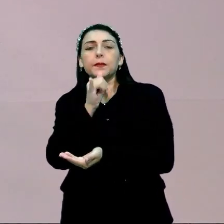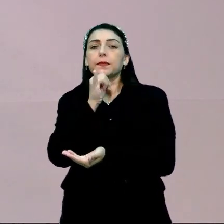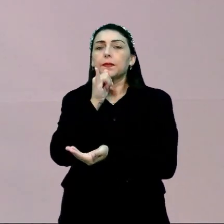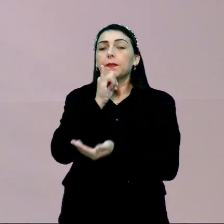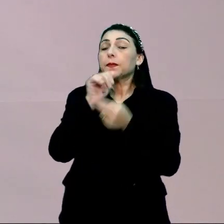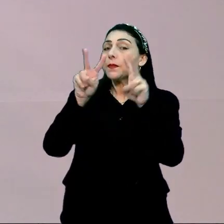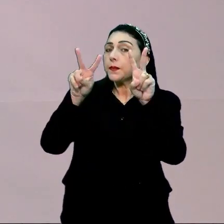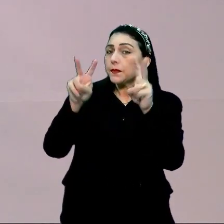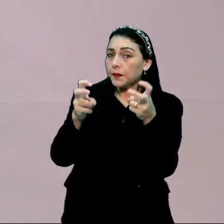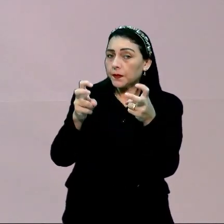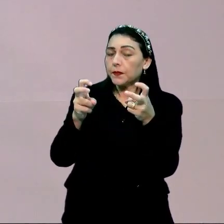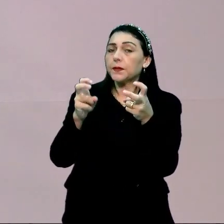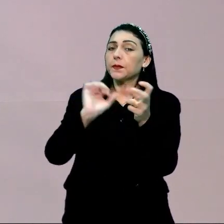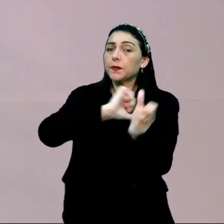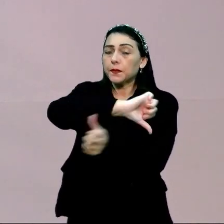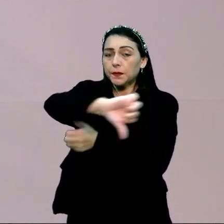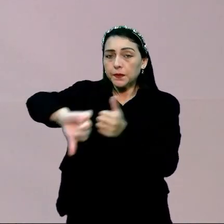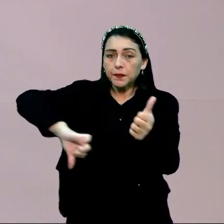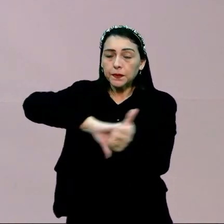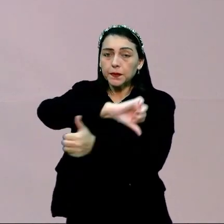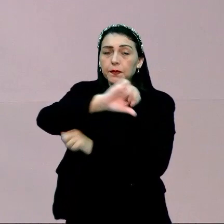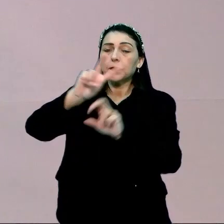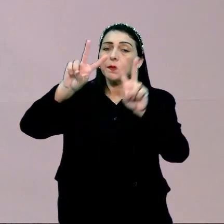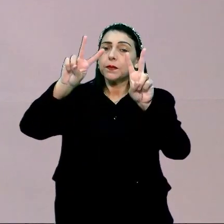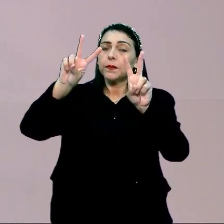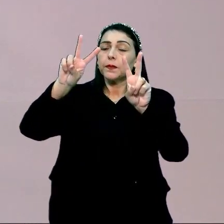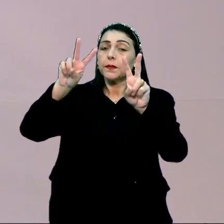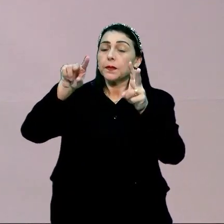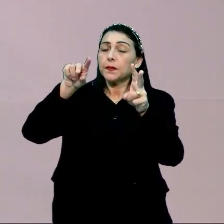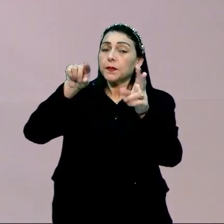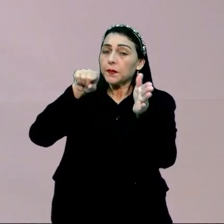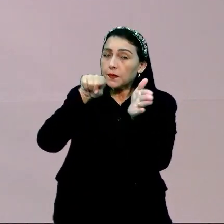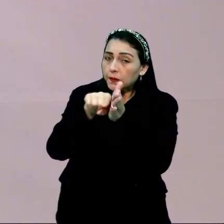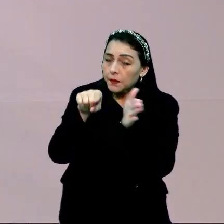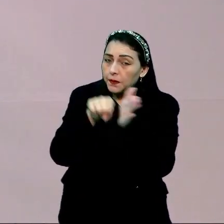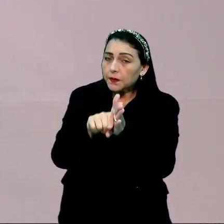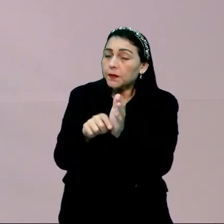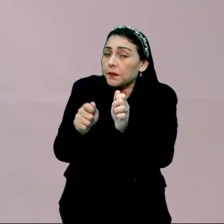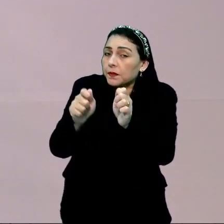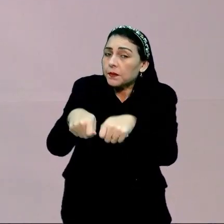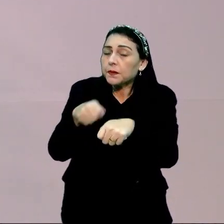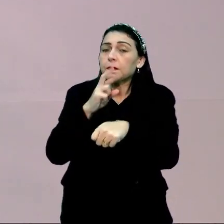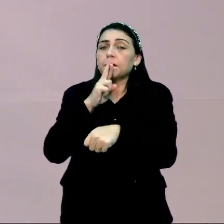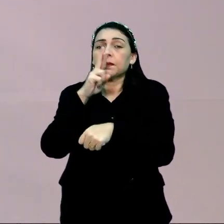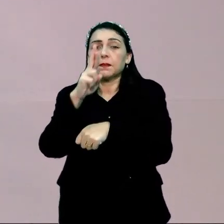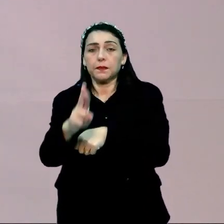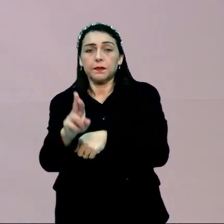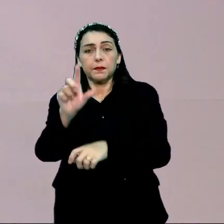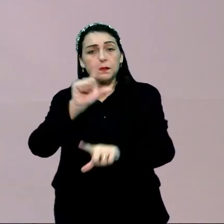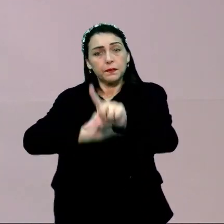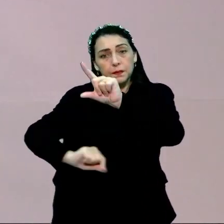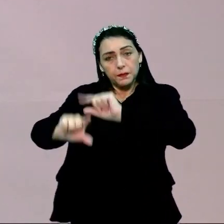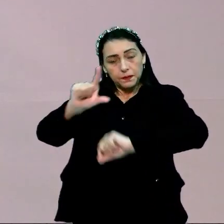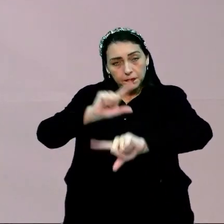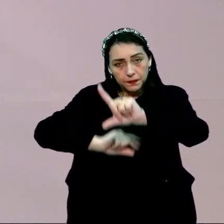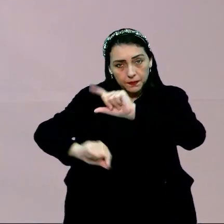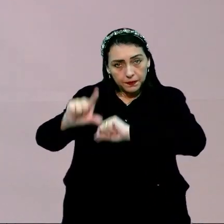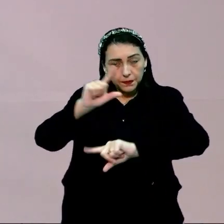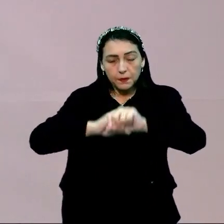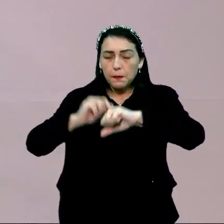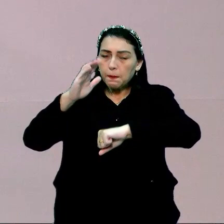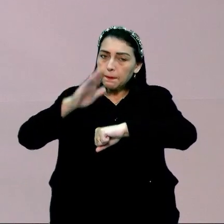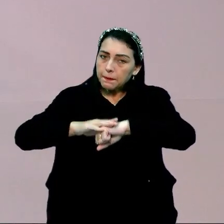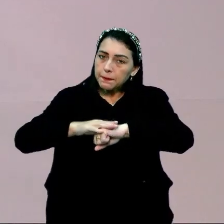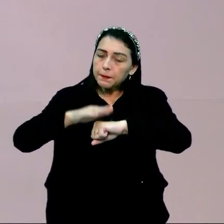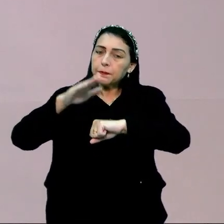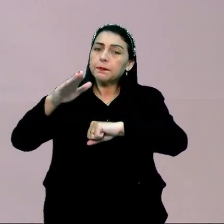o tema, transformamos esse tema em uma pergunta. As possíveis respostas, nós selecionamos aquelas que